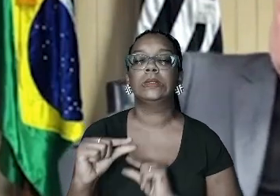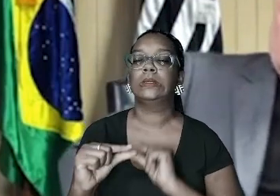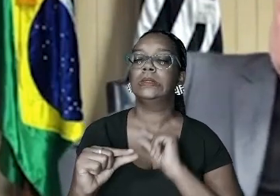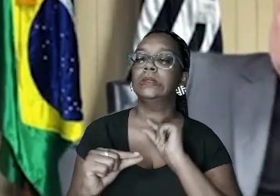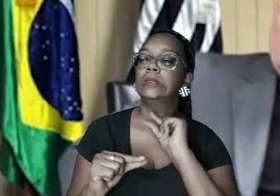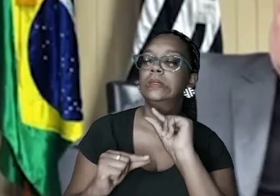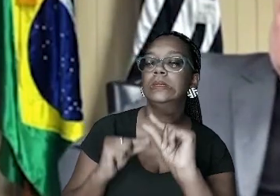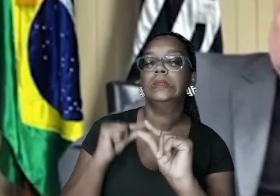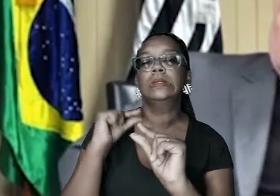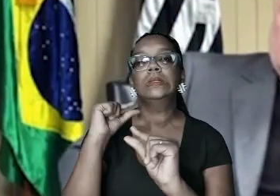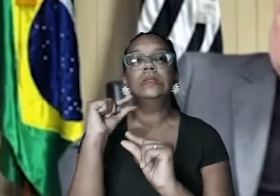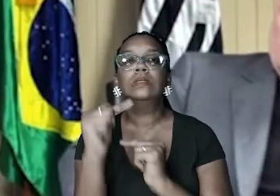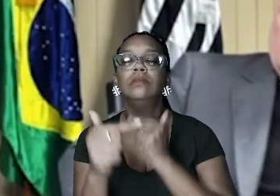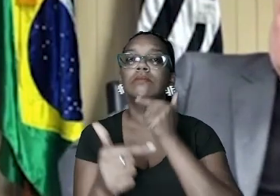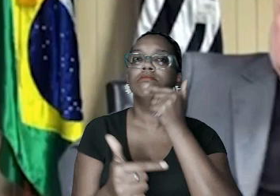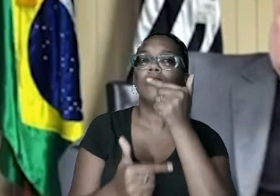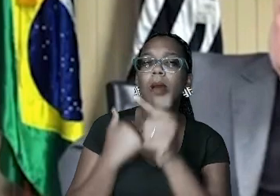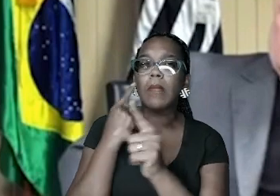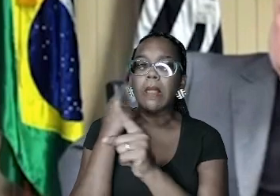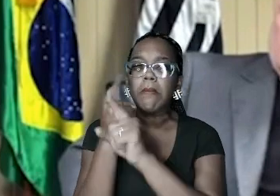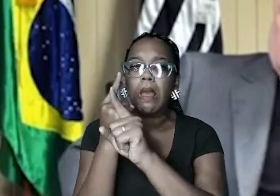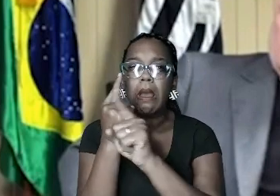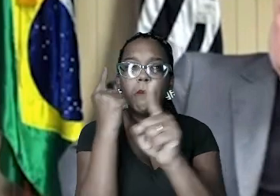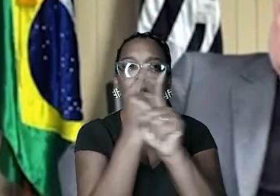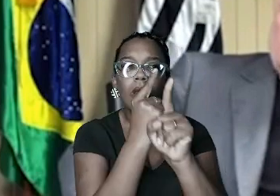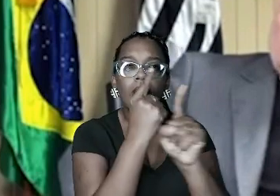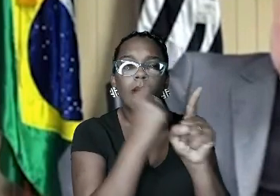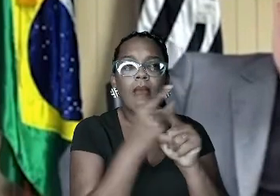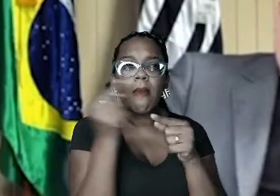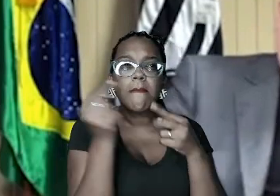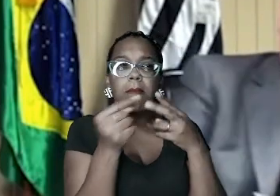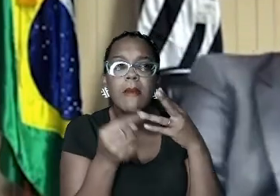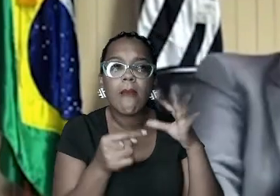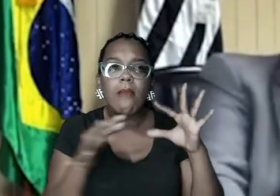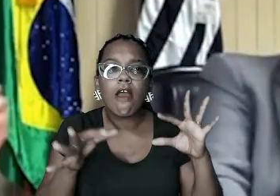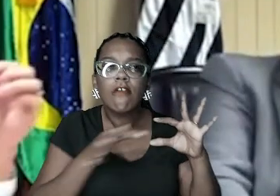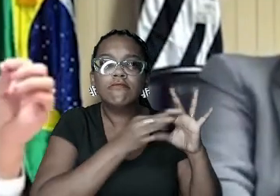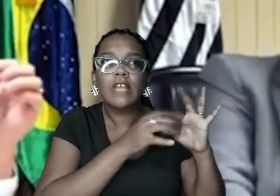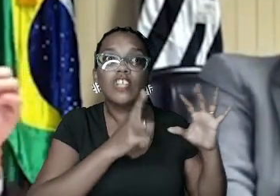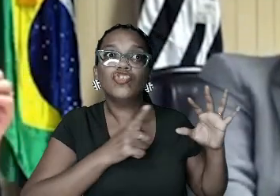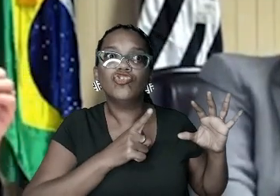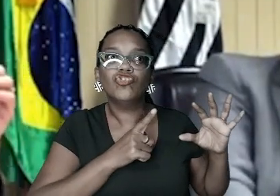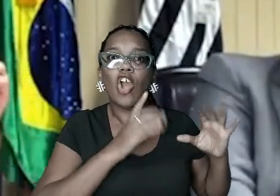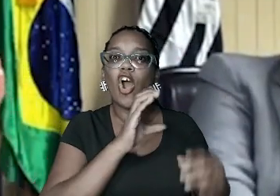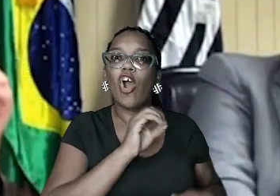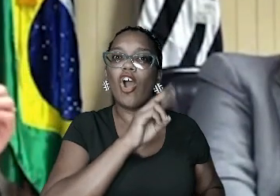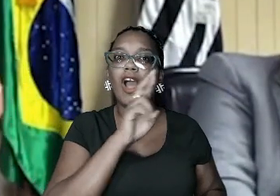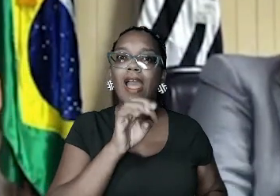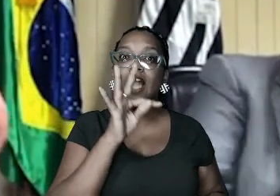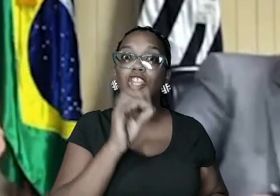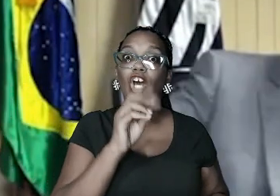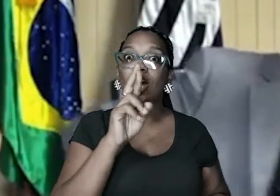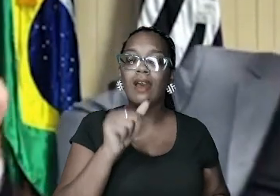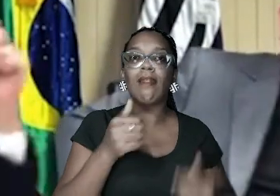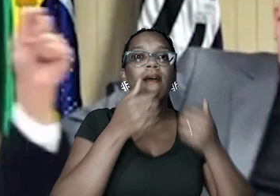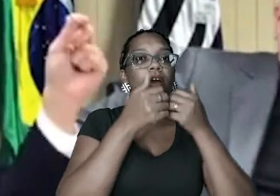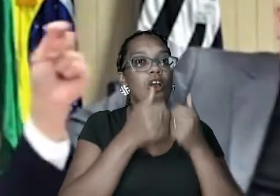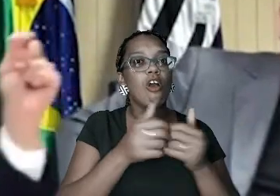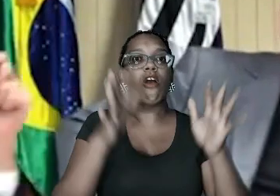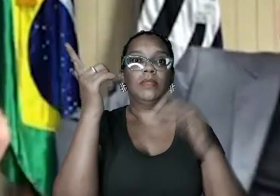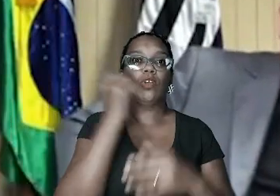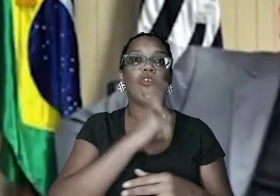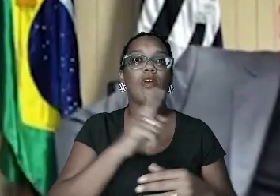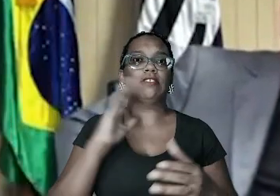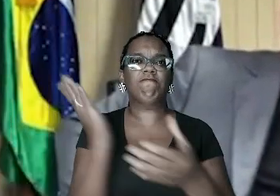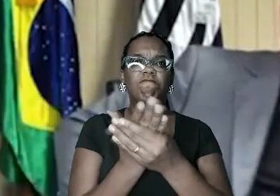nós fizemos algumas condenações e foi um trabalho de formiguinha em que nós procuramos identificar indícios de vínculos de